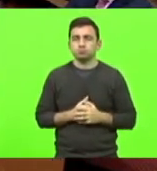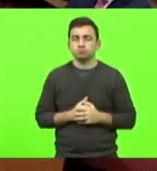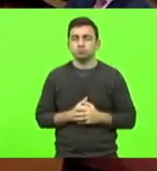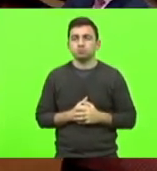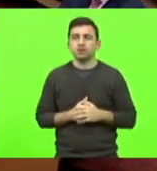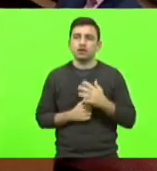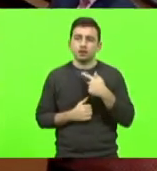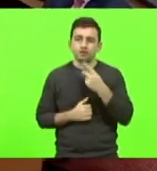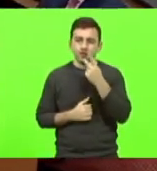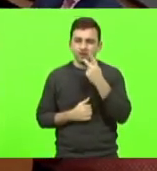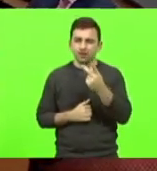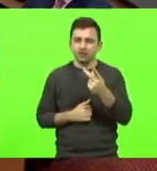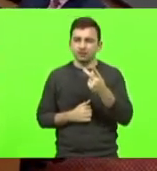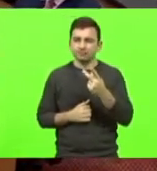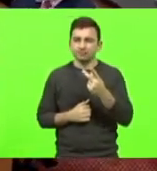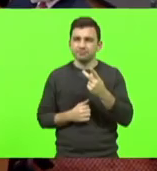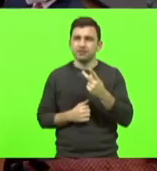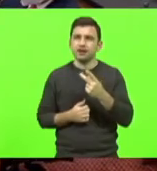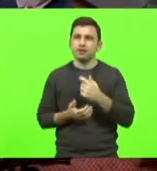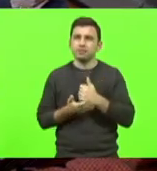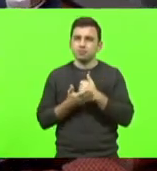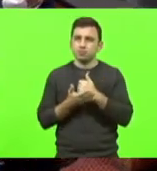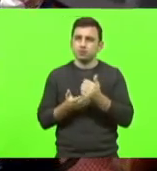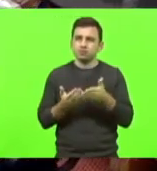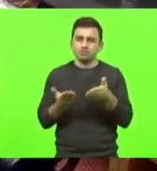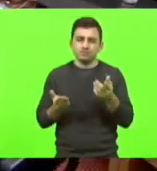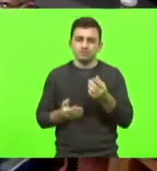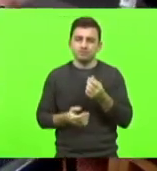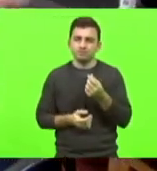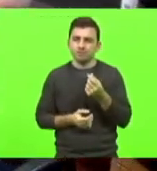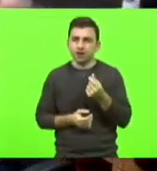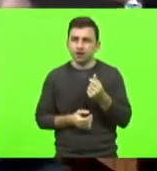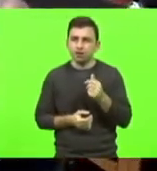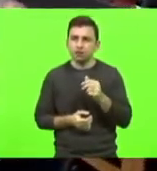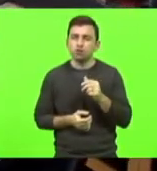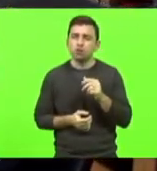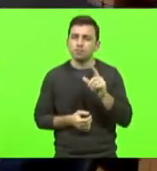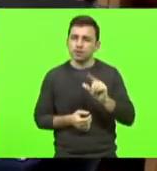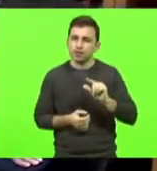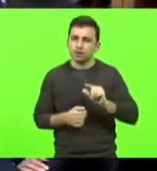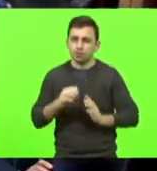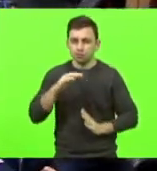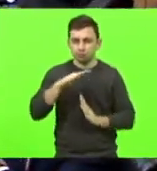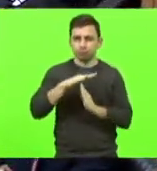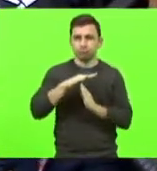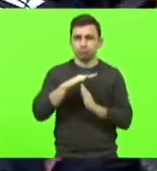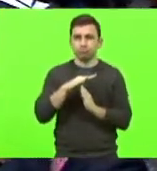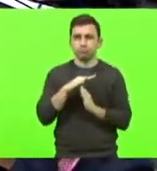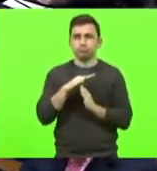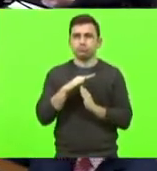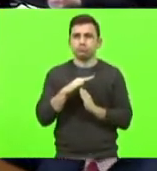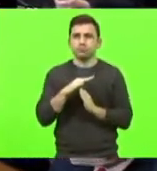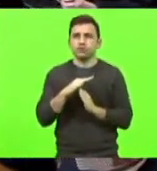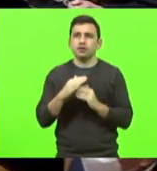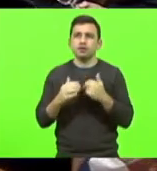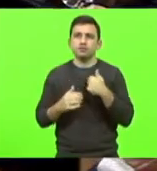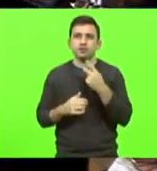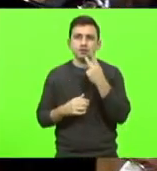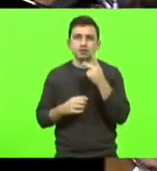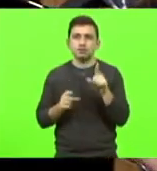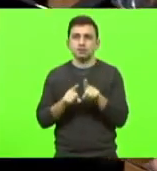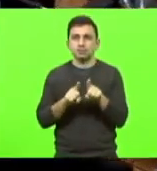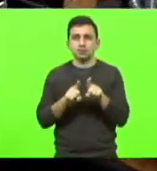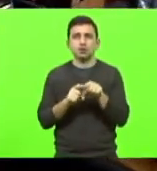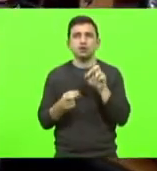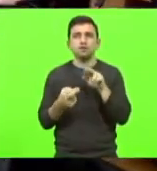contribuição sobre os valores pequenos lá até o teto e Falei inclusive fiz